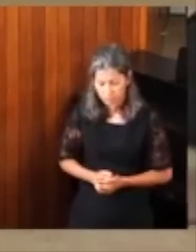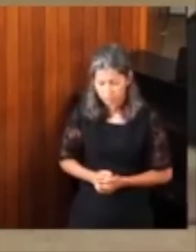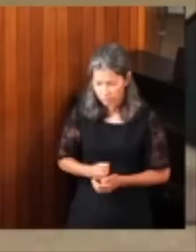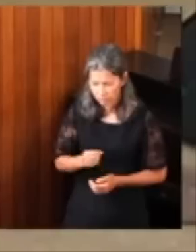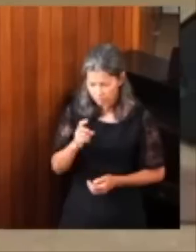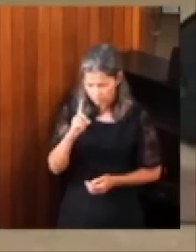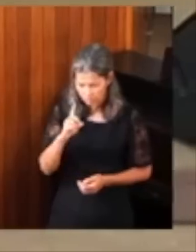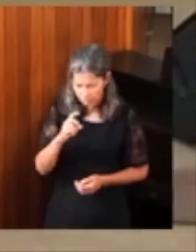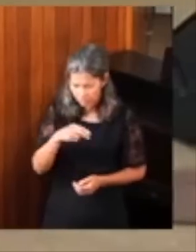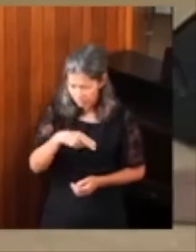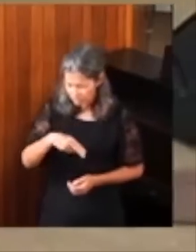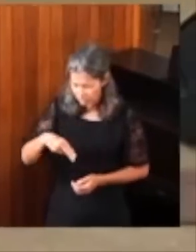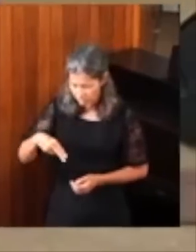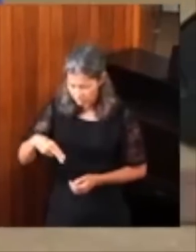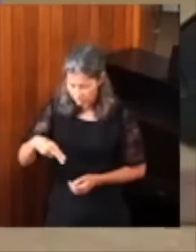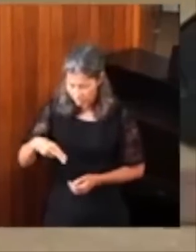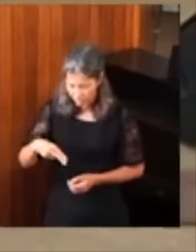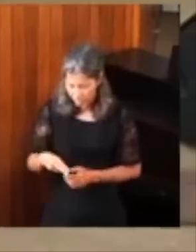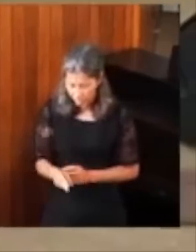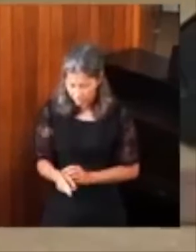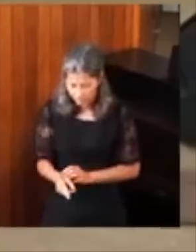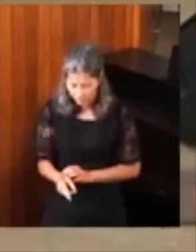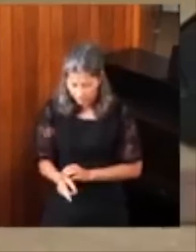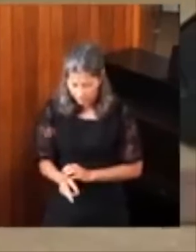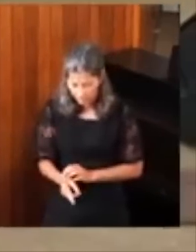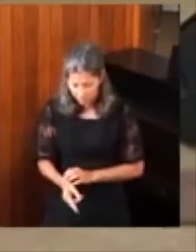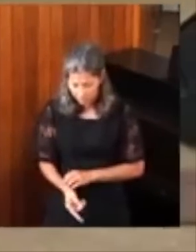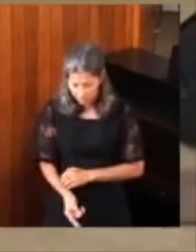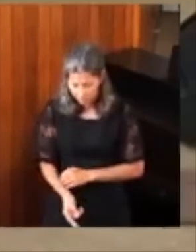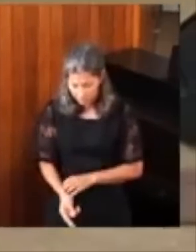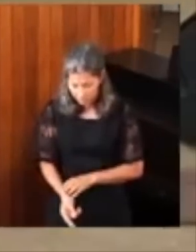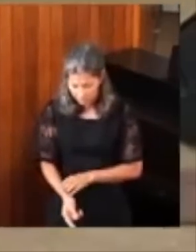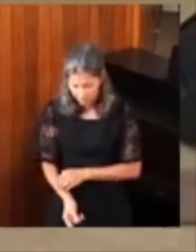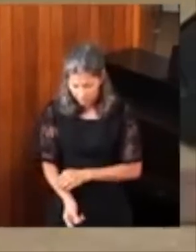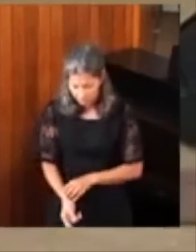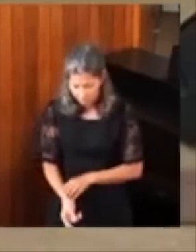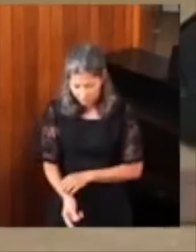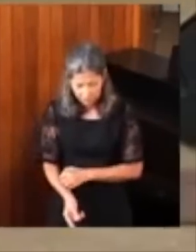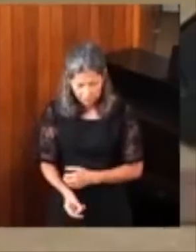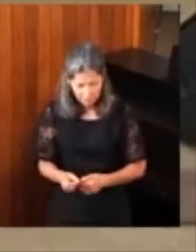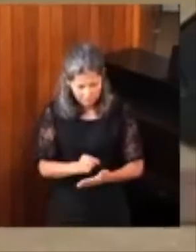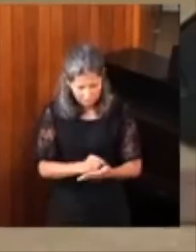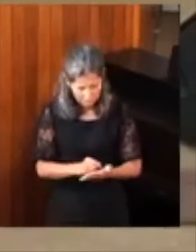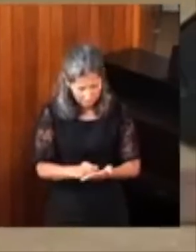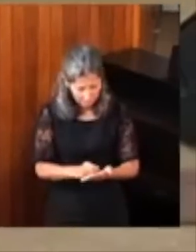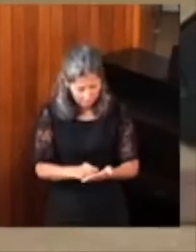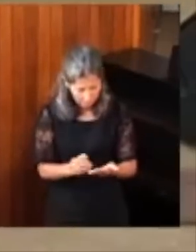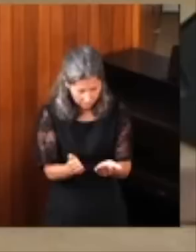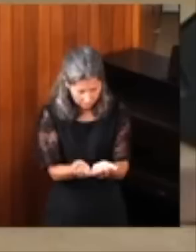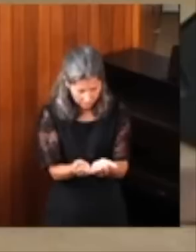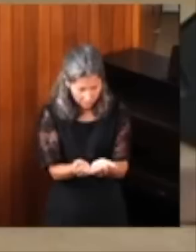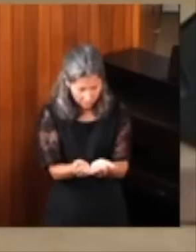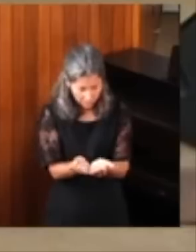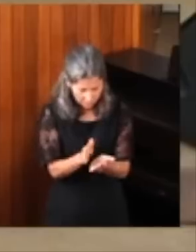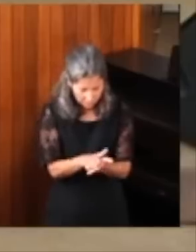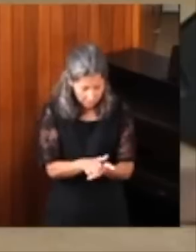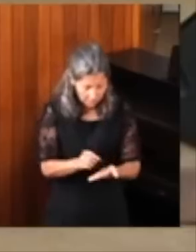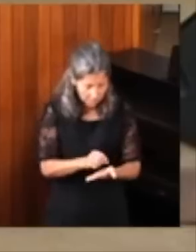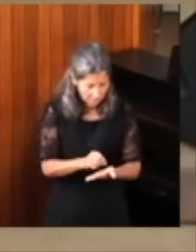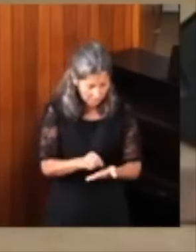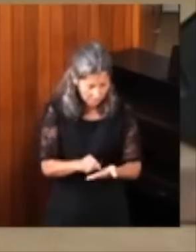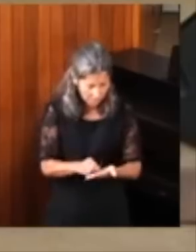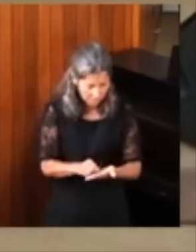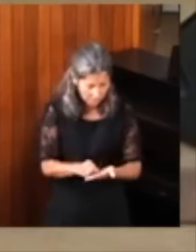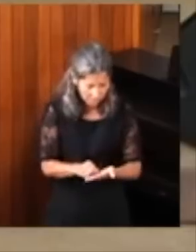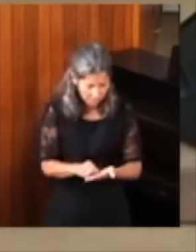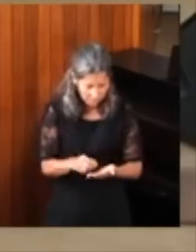desapontamento de 1844, não é que levou, né? O mau entendimento das pessoas é que levou a isso. No mesmo livro Daniel estava profetizado que Jesus, no meio